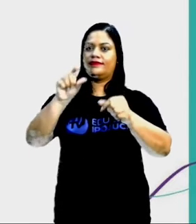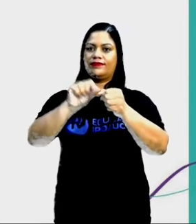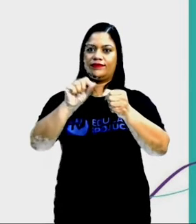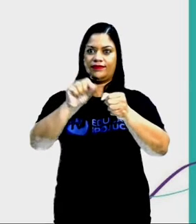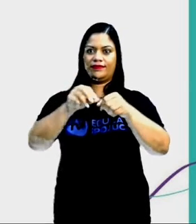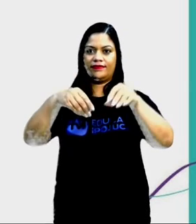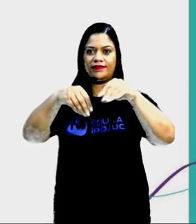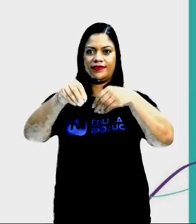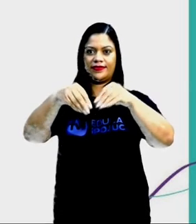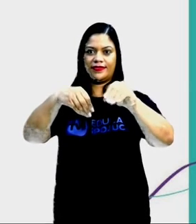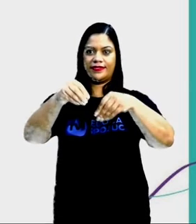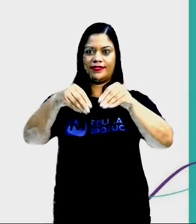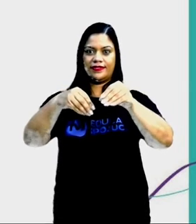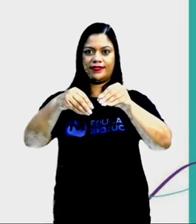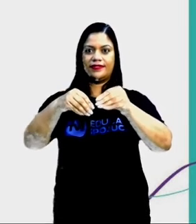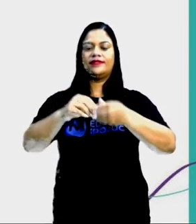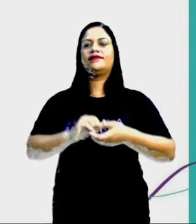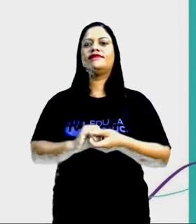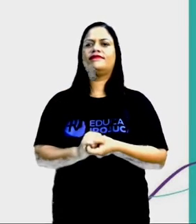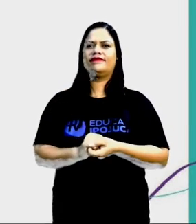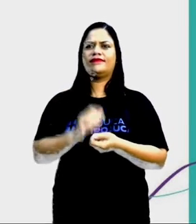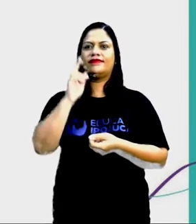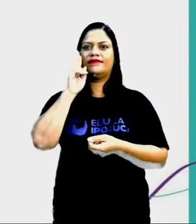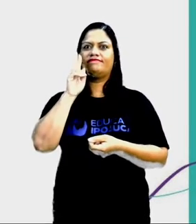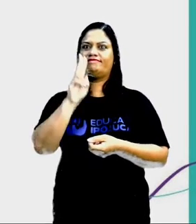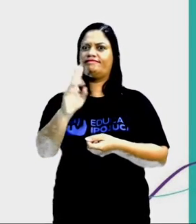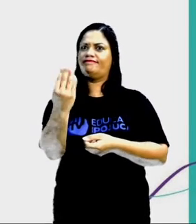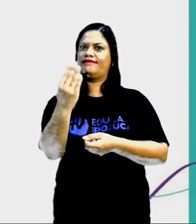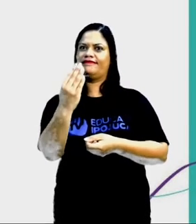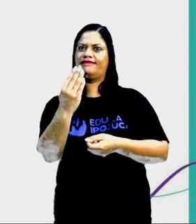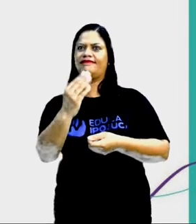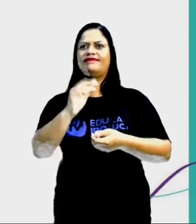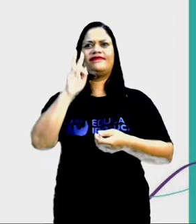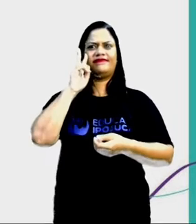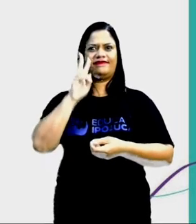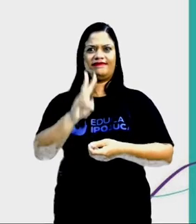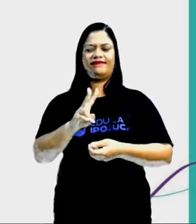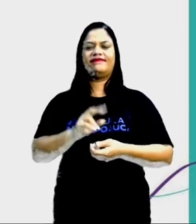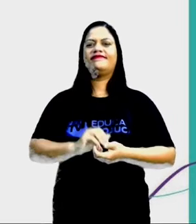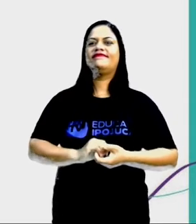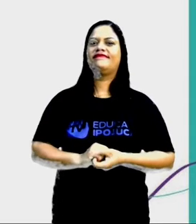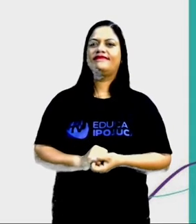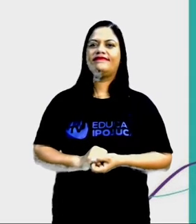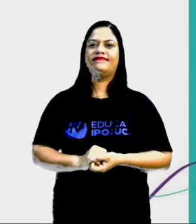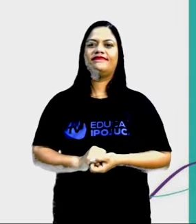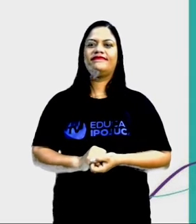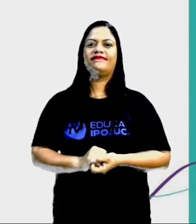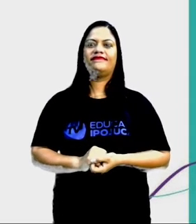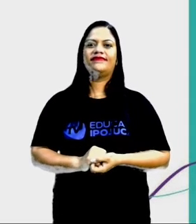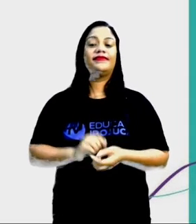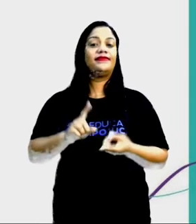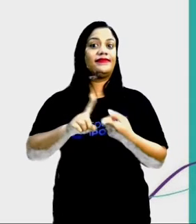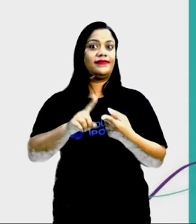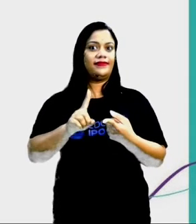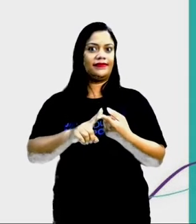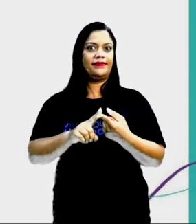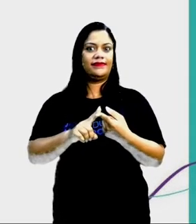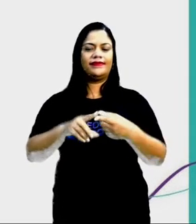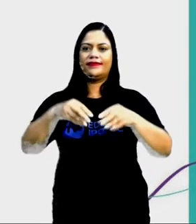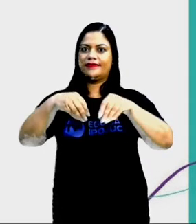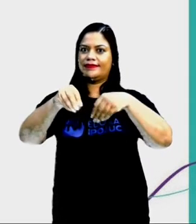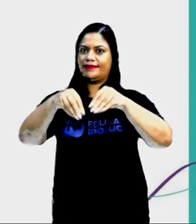de plástico que são transparentes e opacos. Há também plástico que pode